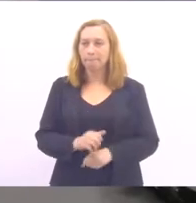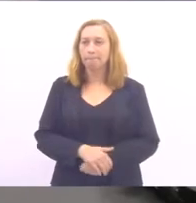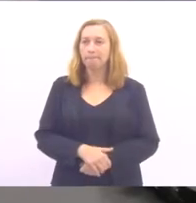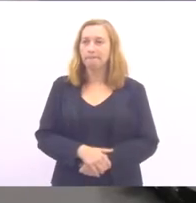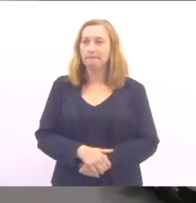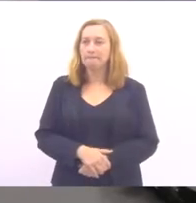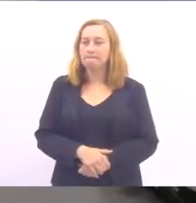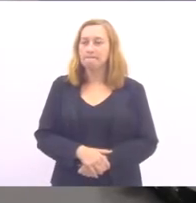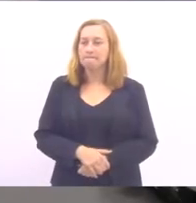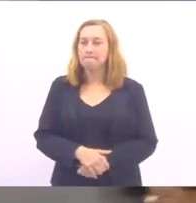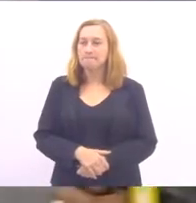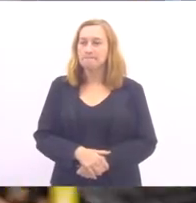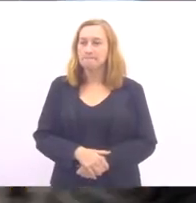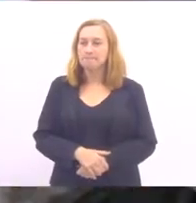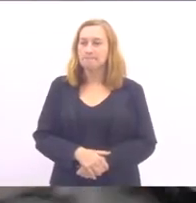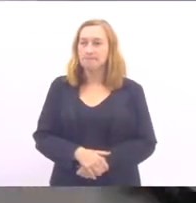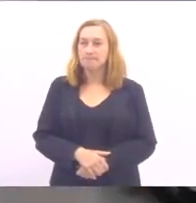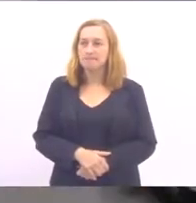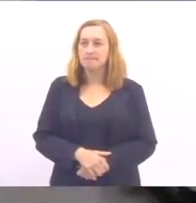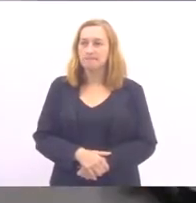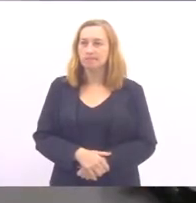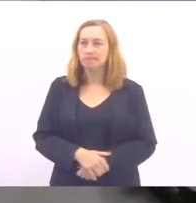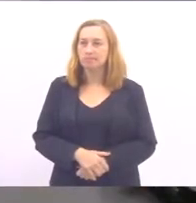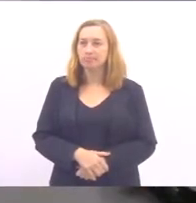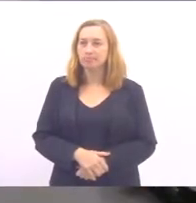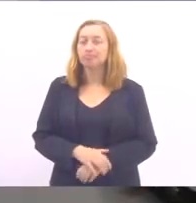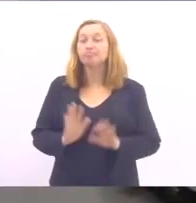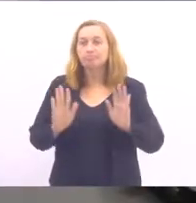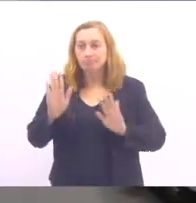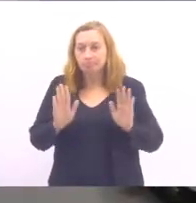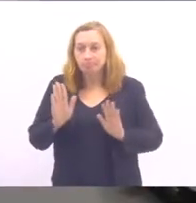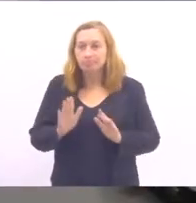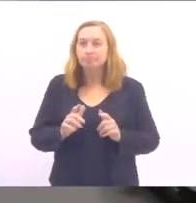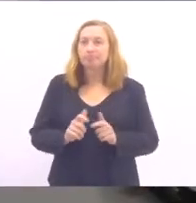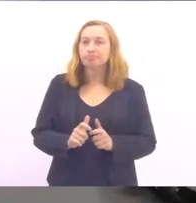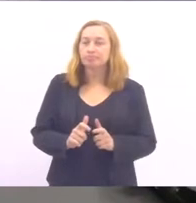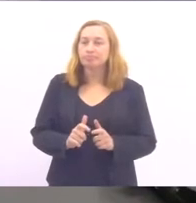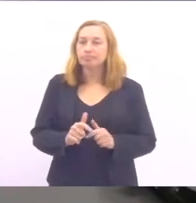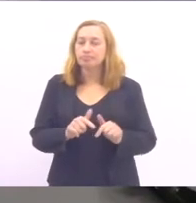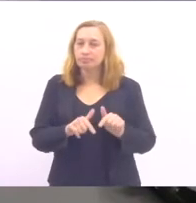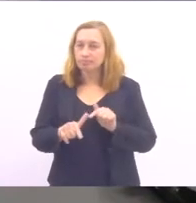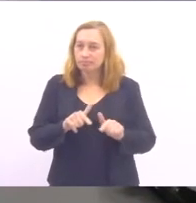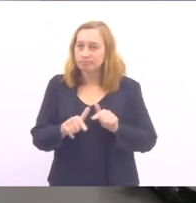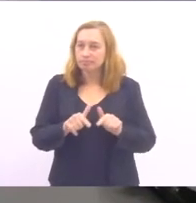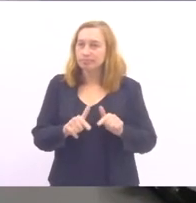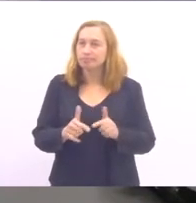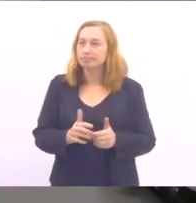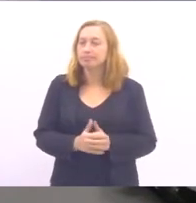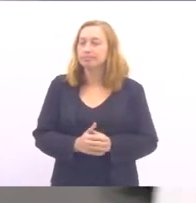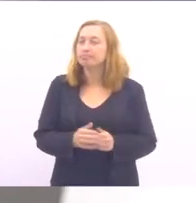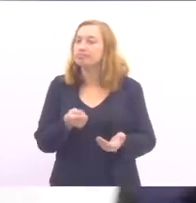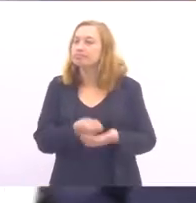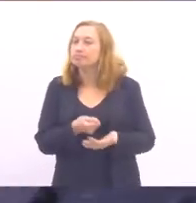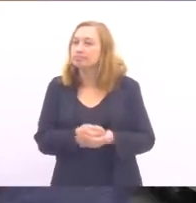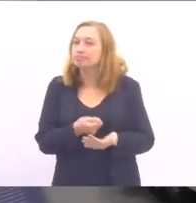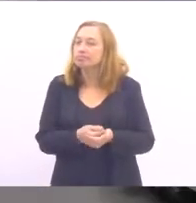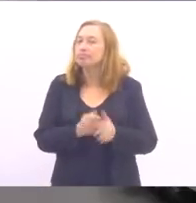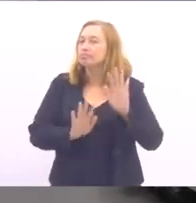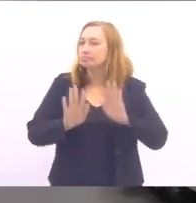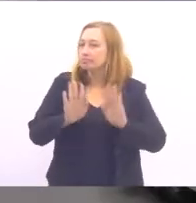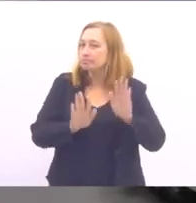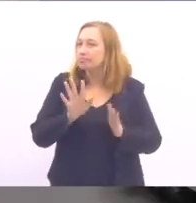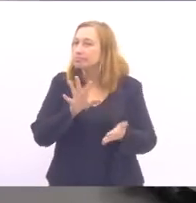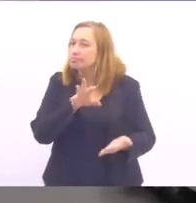fazer parte de condicionante de licença, se for grande gerador, fazer parte de uma obrigatoriedade na licença ele